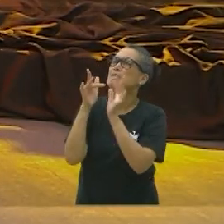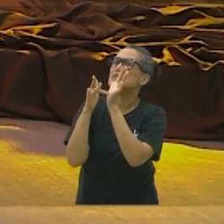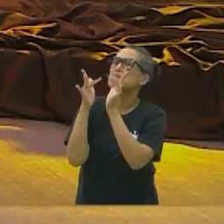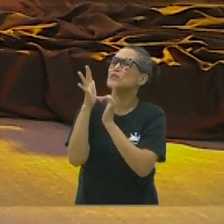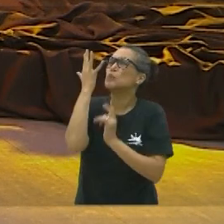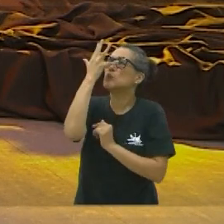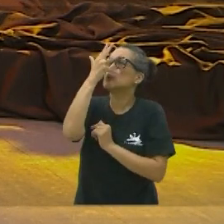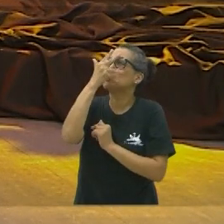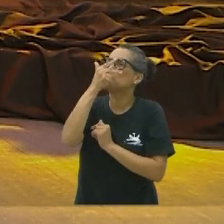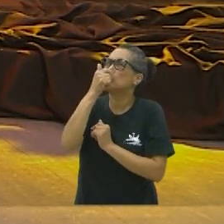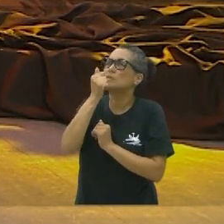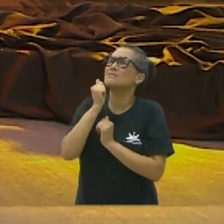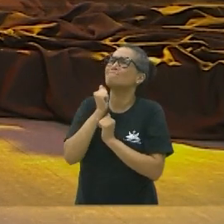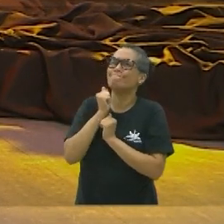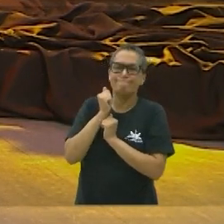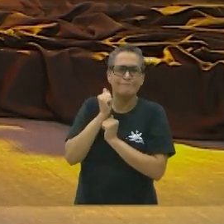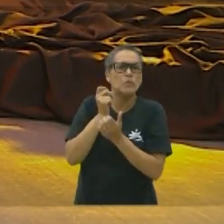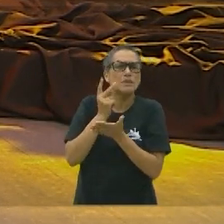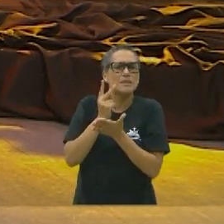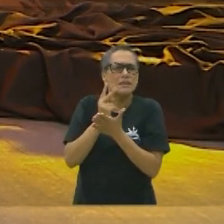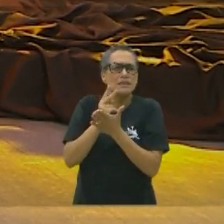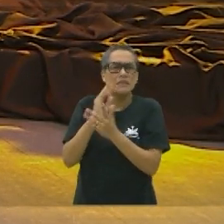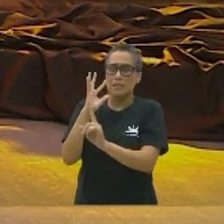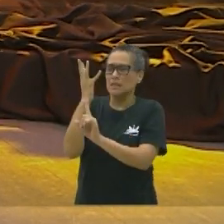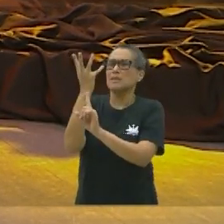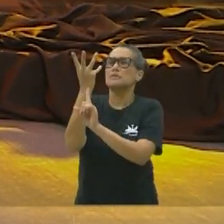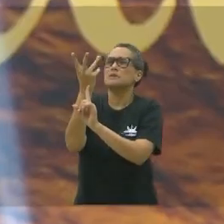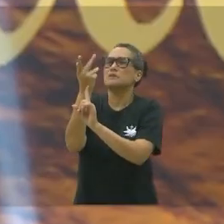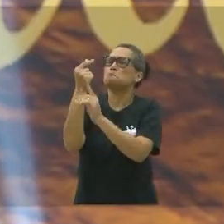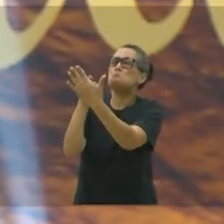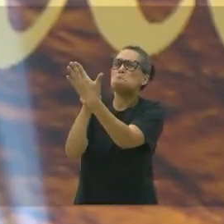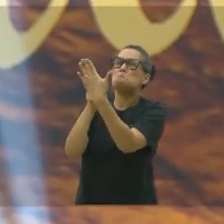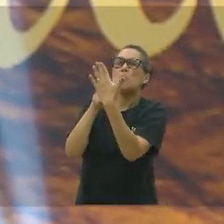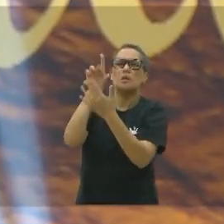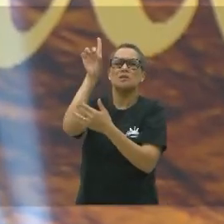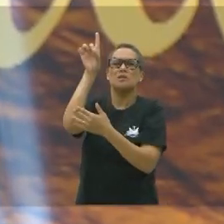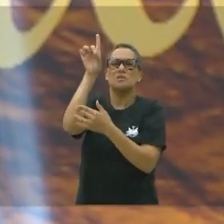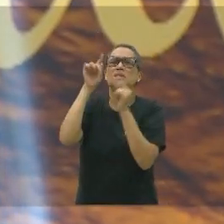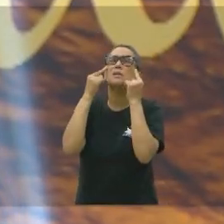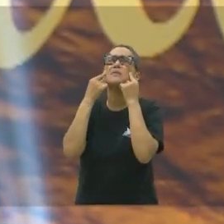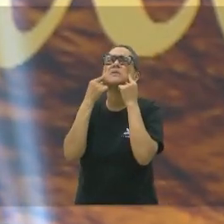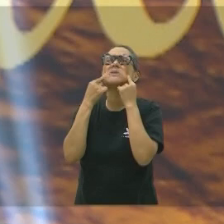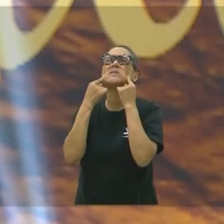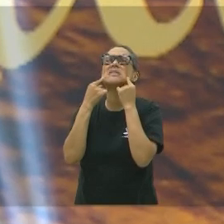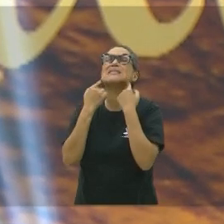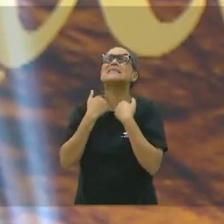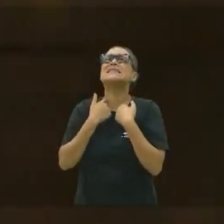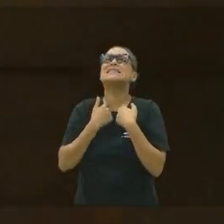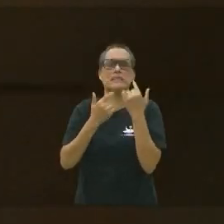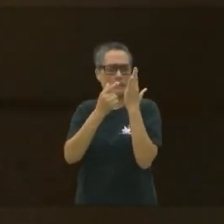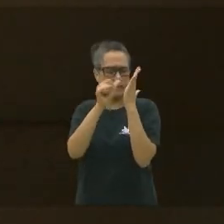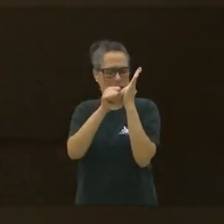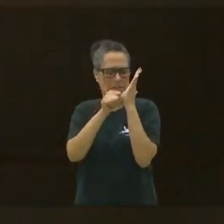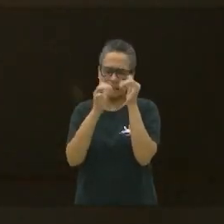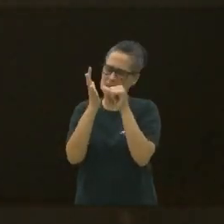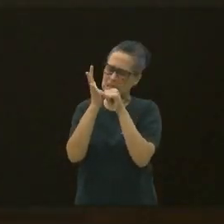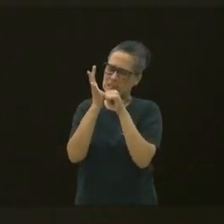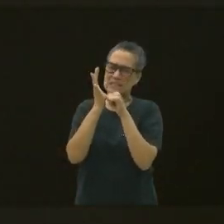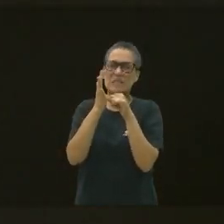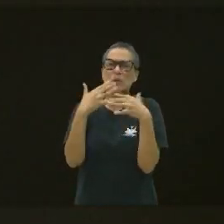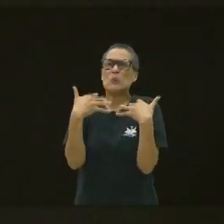arte nos mostram um Deus desfigurado, um Deus sofrido, um